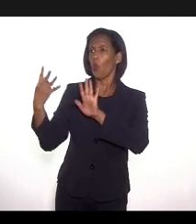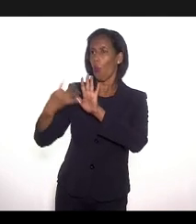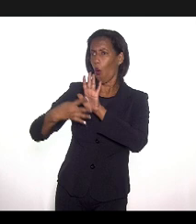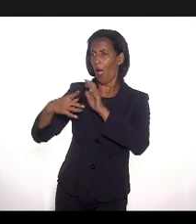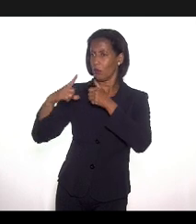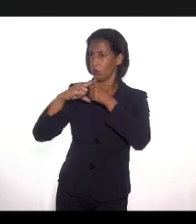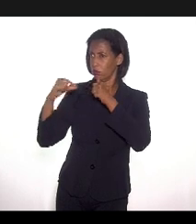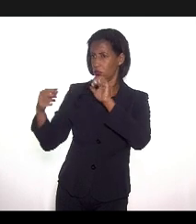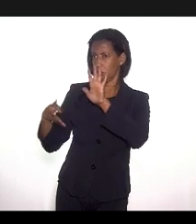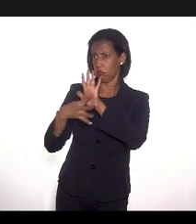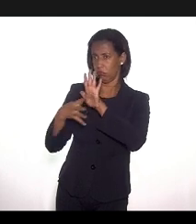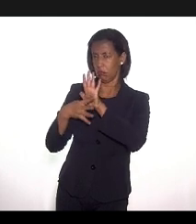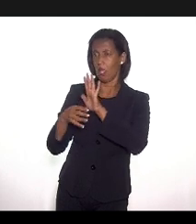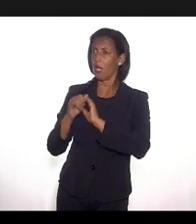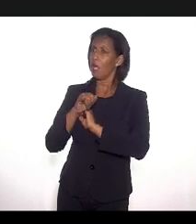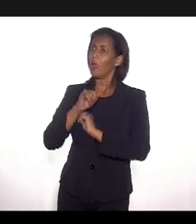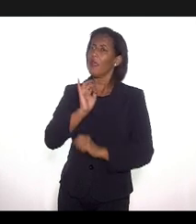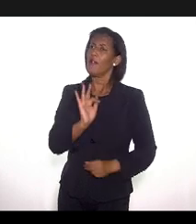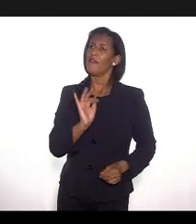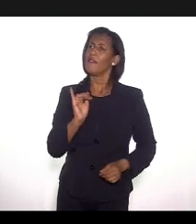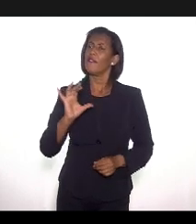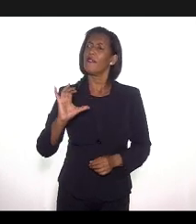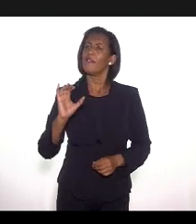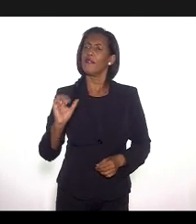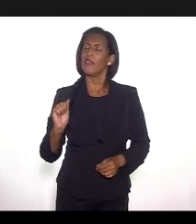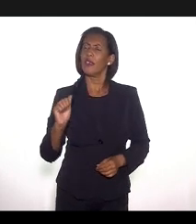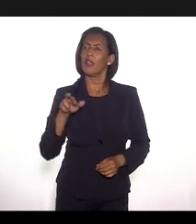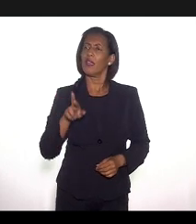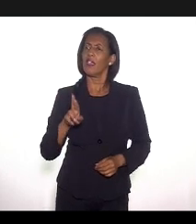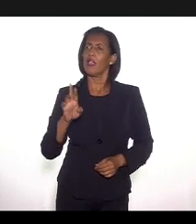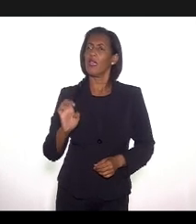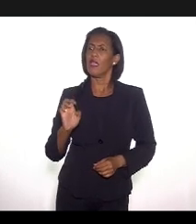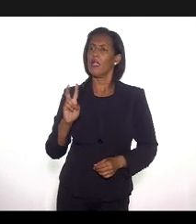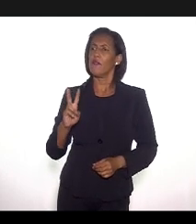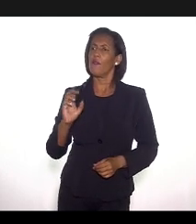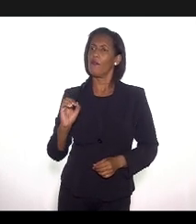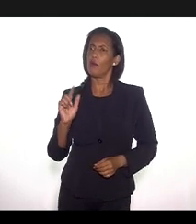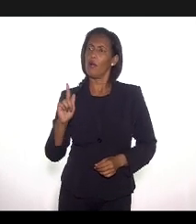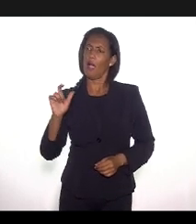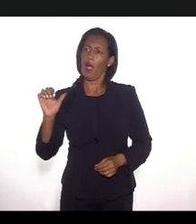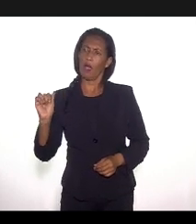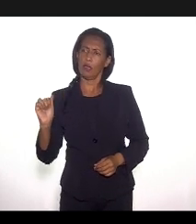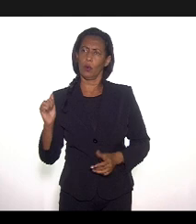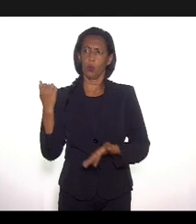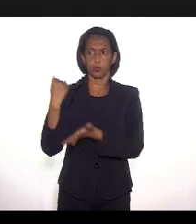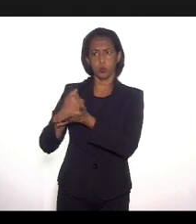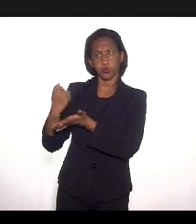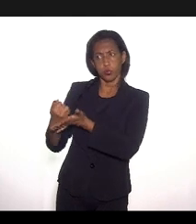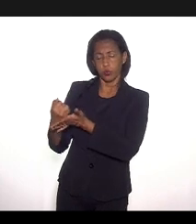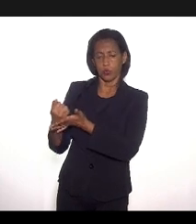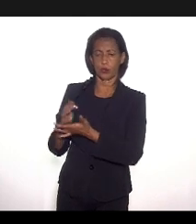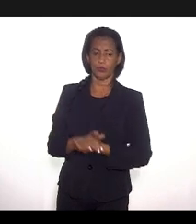ficam revogadas as disposições e contrário. Isso, pela lei complementar de confecção, não pode